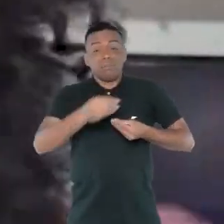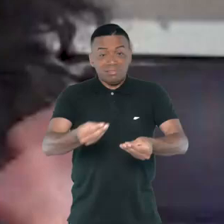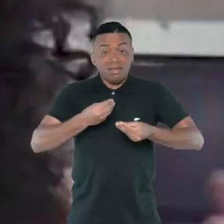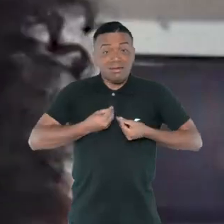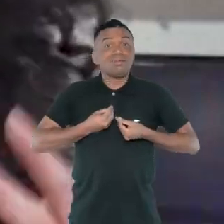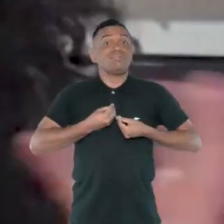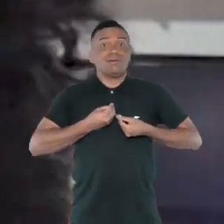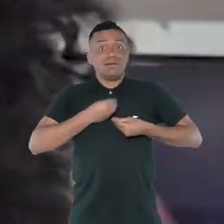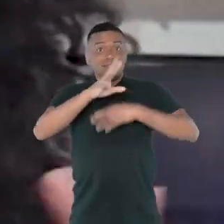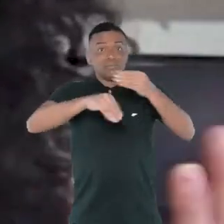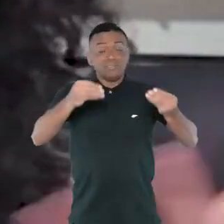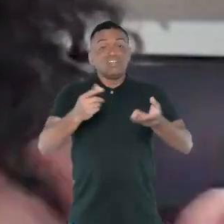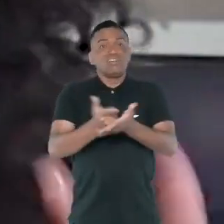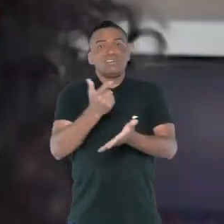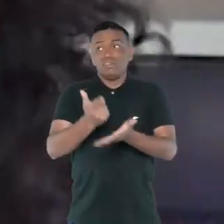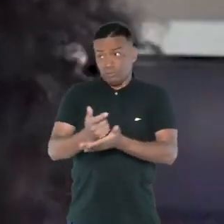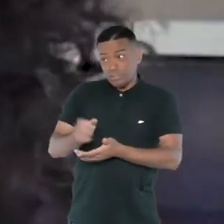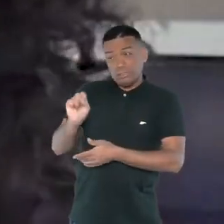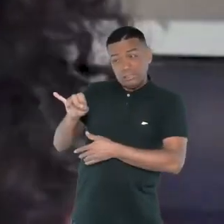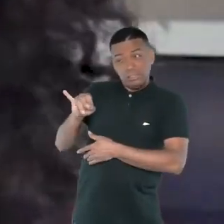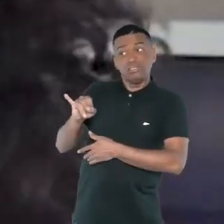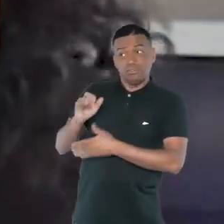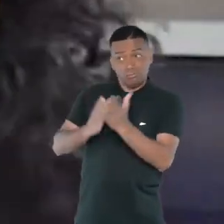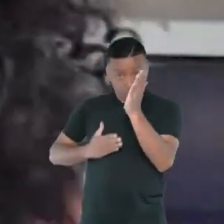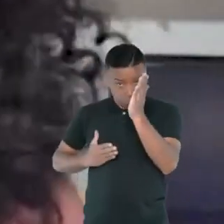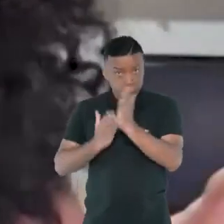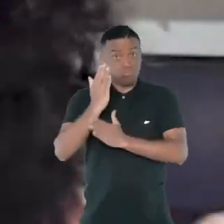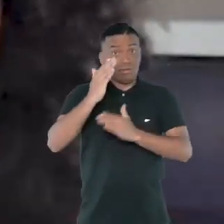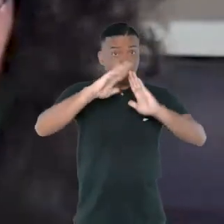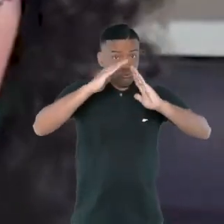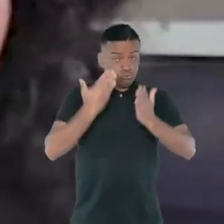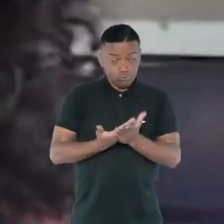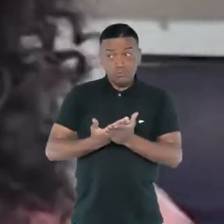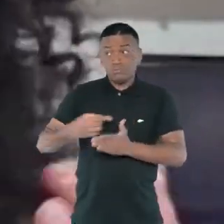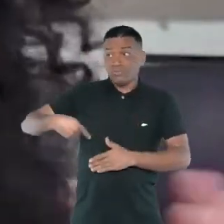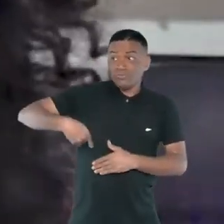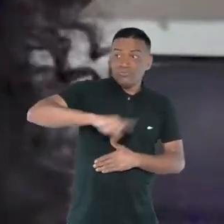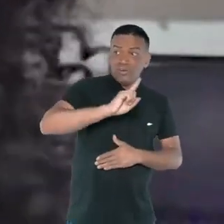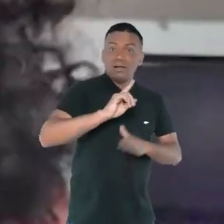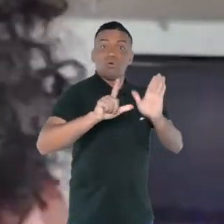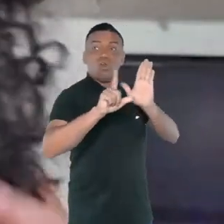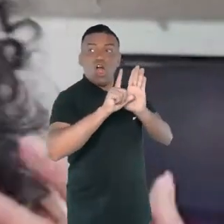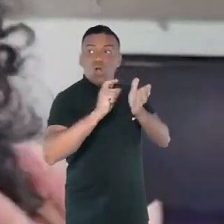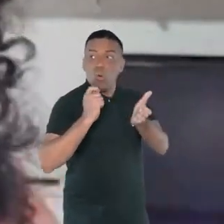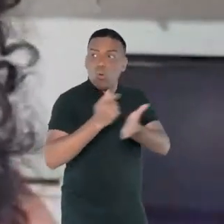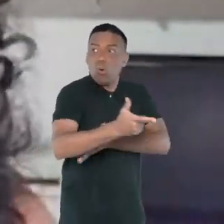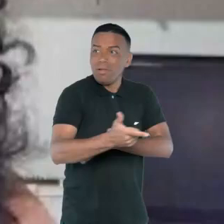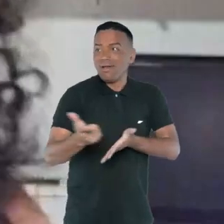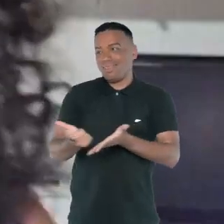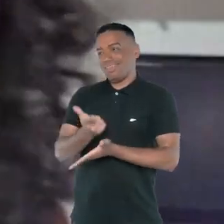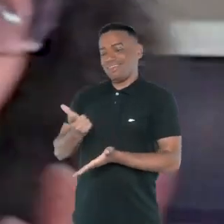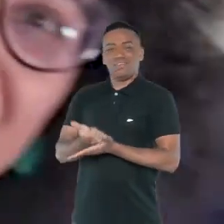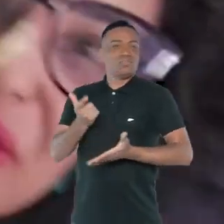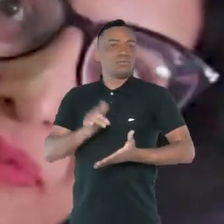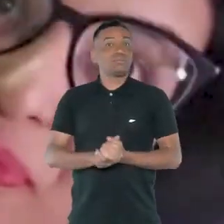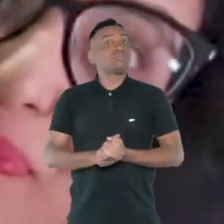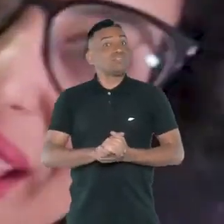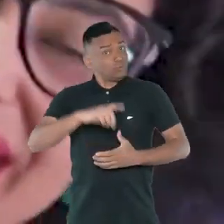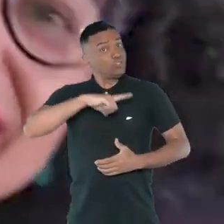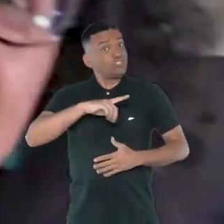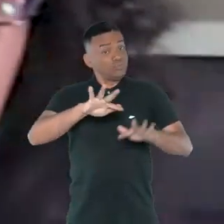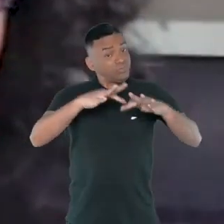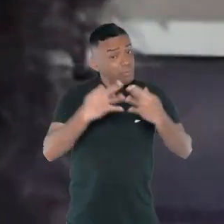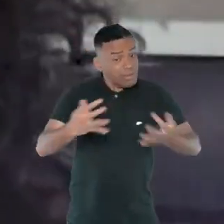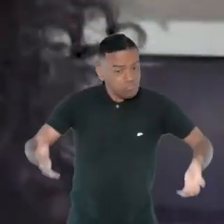livro. Quando queria estimular a manter minhas notas boas, era, olha, se as notas estiverem boas, a gente vai à livraria comprar um livro